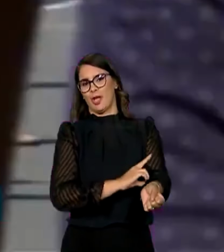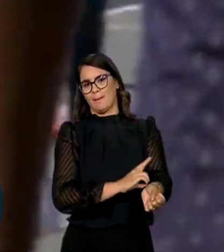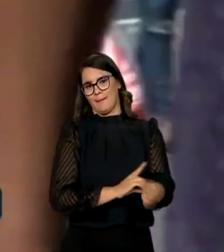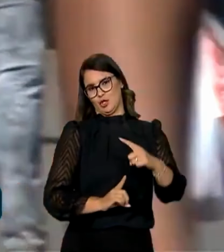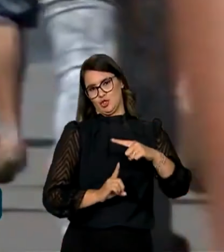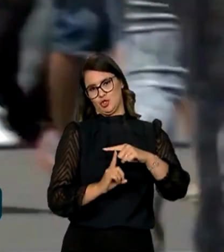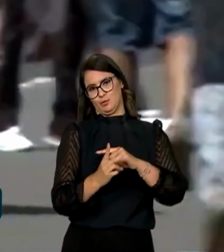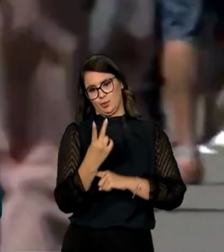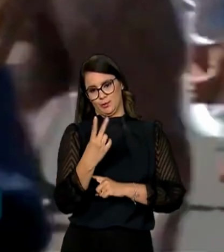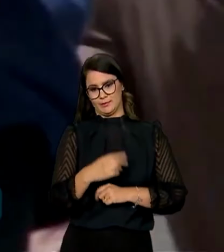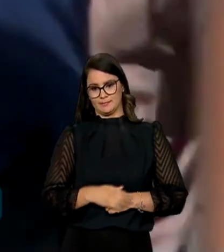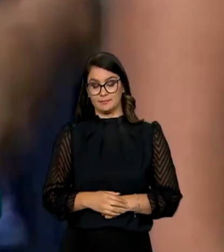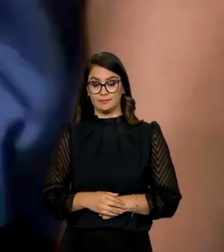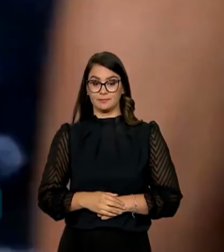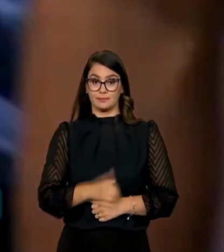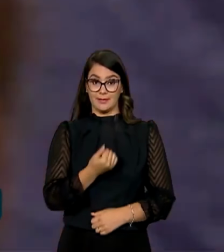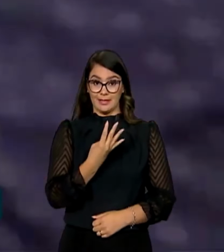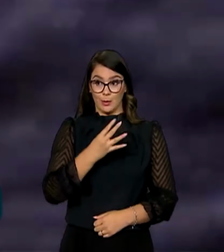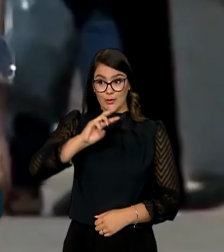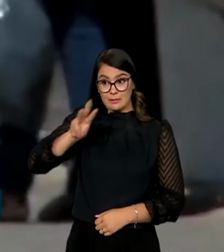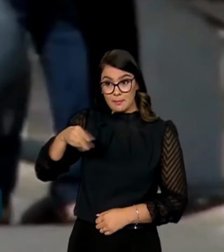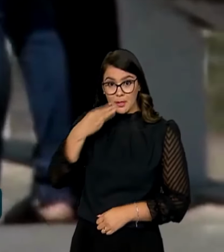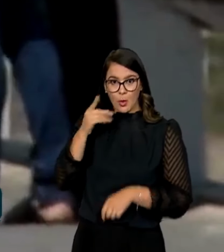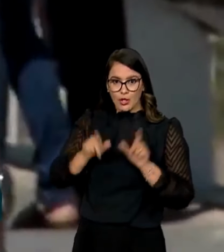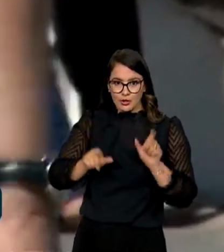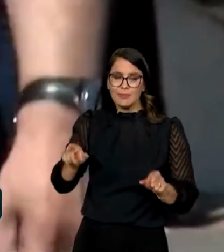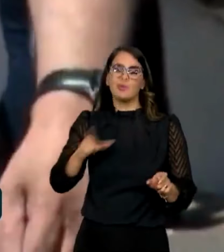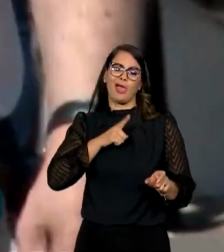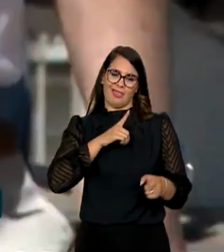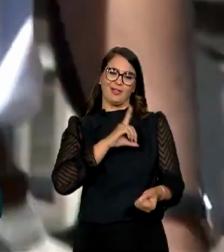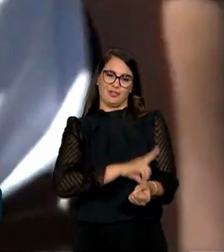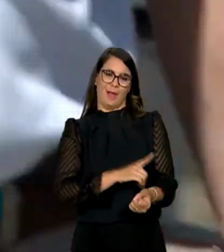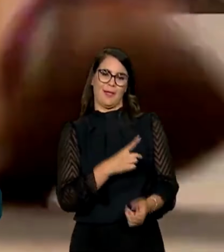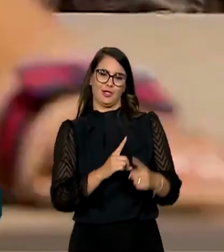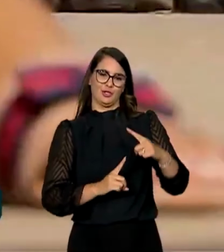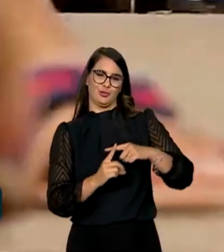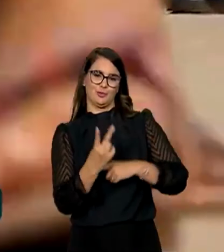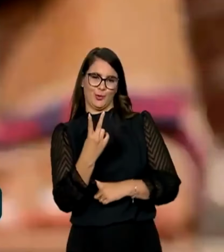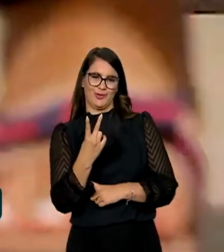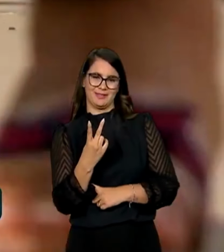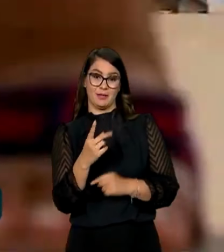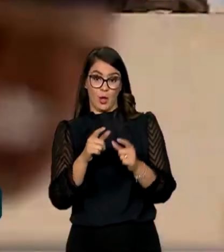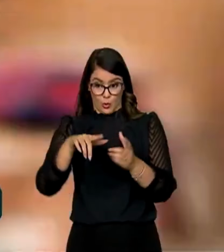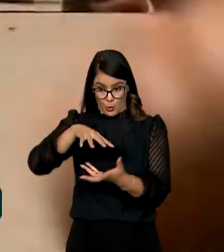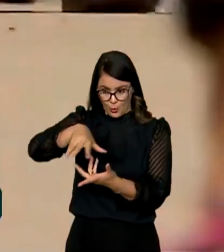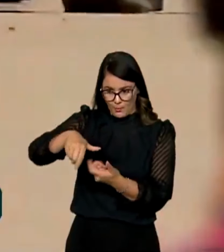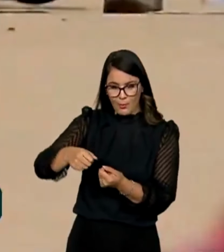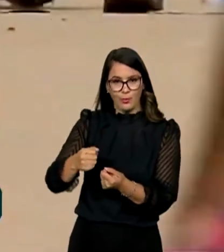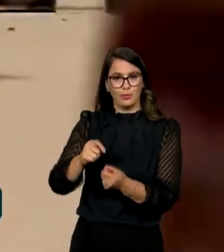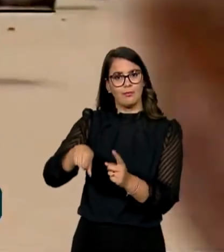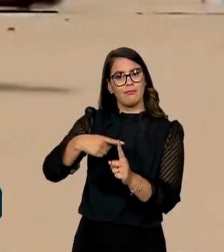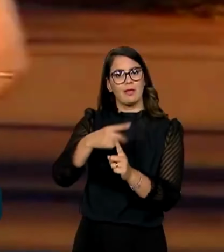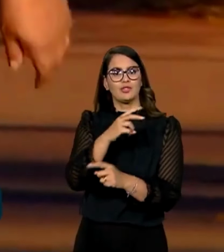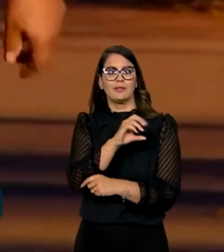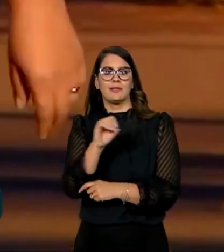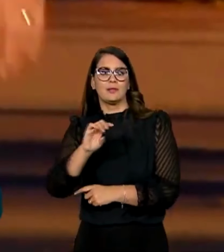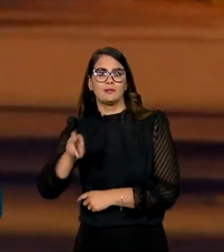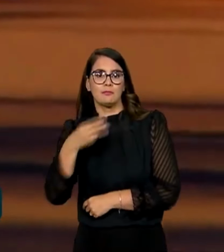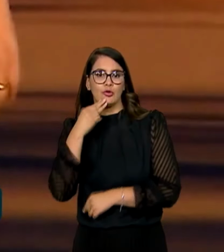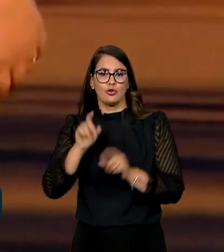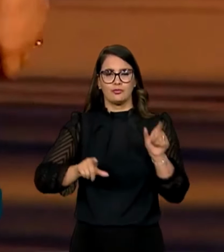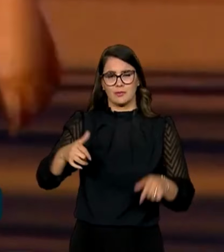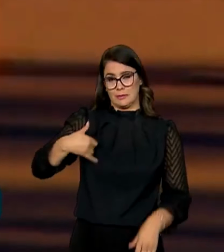2. Cerca de 14 milhões de brasileiros têm esse tipo de diabetes. Em todo o mundo, mais de 500 milhões de pessoas com idades